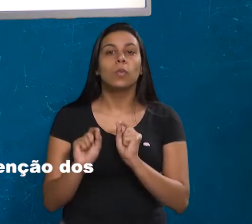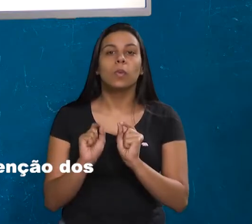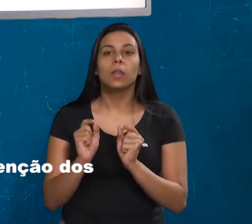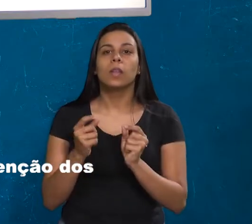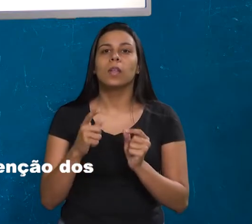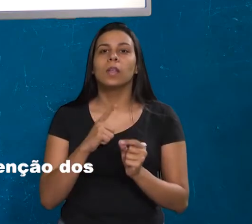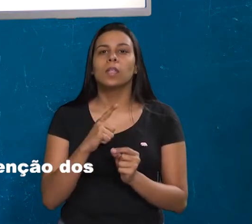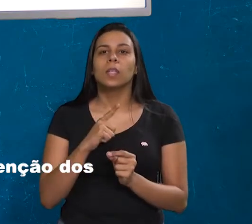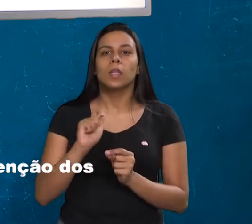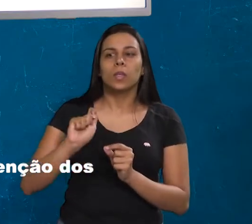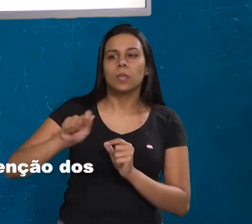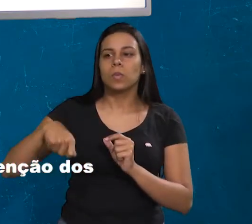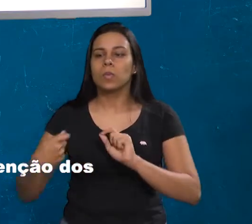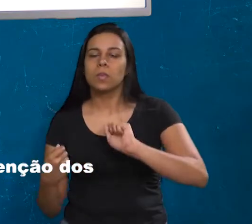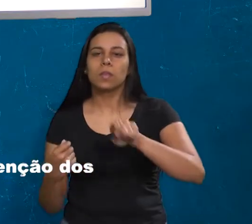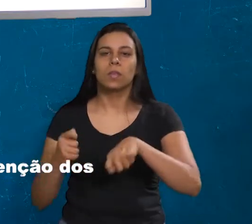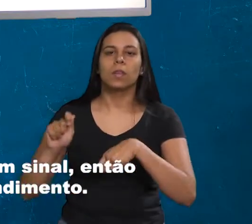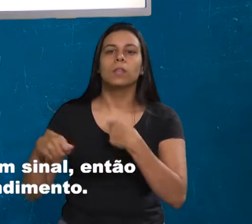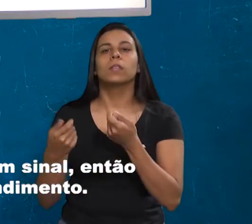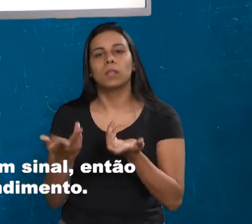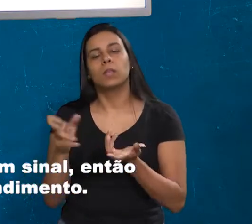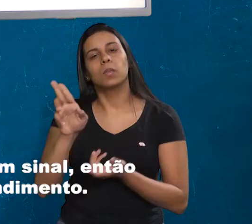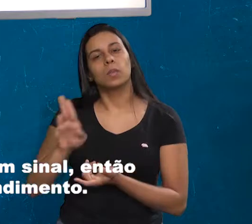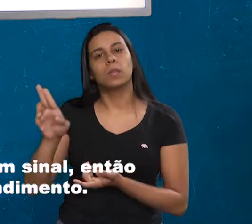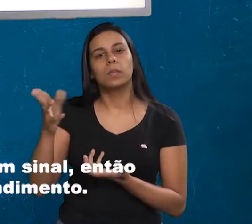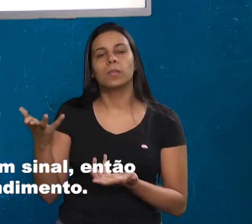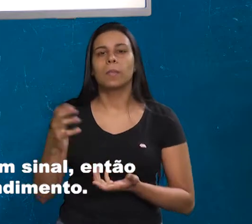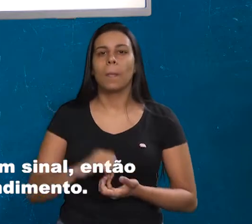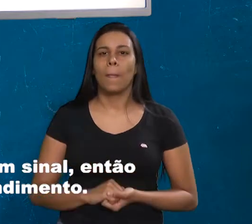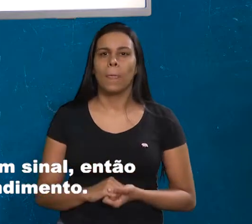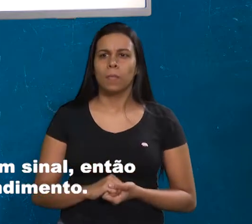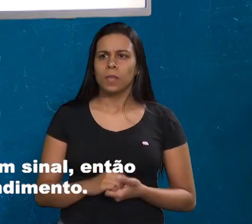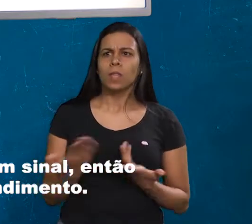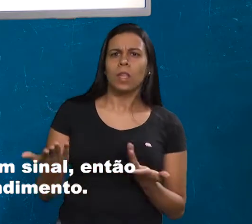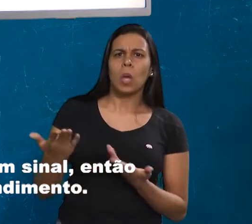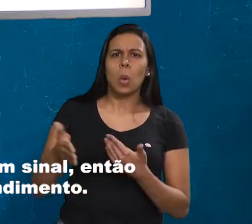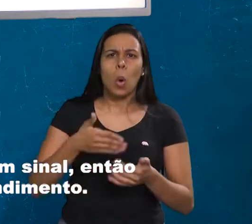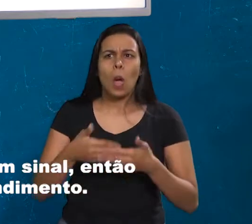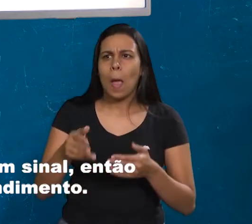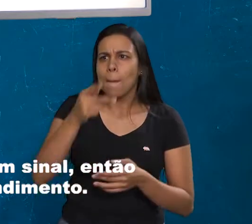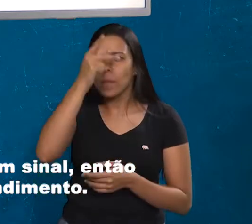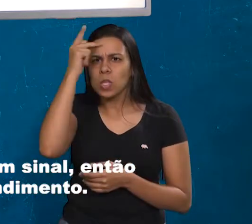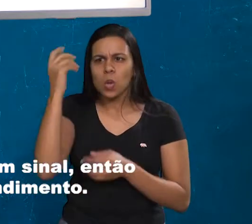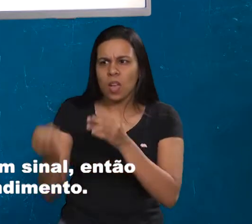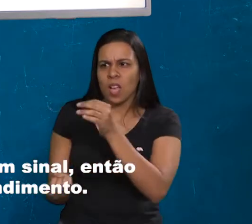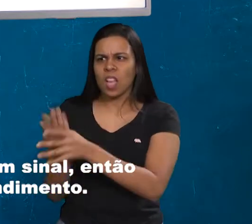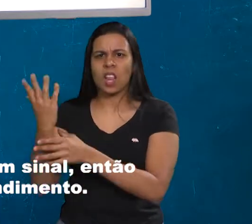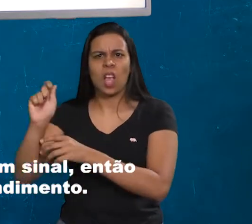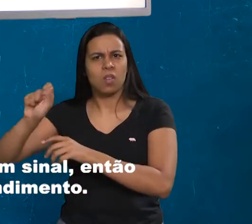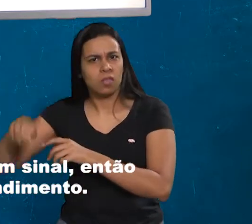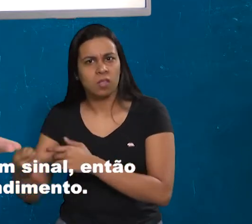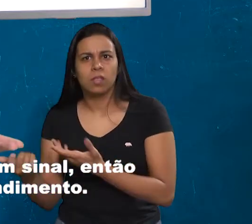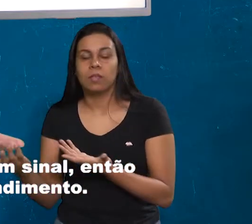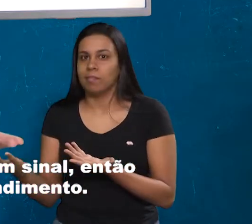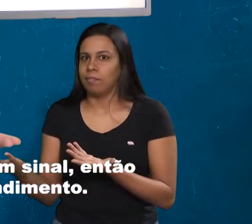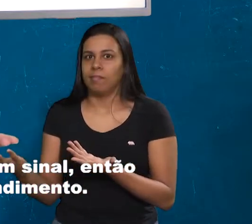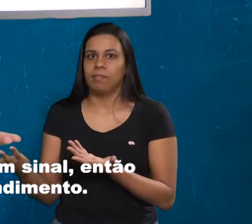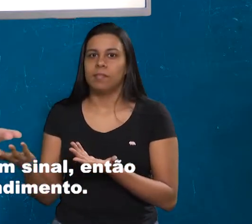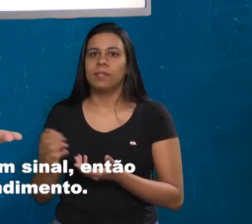né, dos sinais e ser utilizado. Imagina, né, se qualquer pessoa pudesse criar um sinal, então não